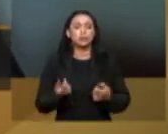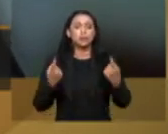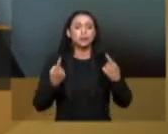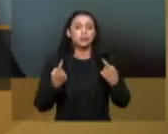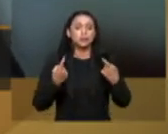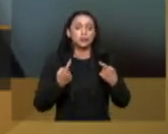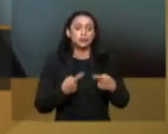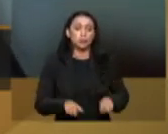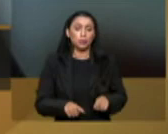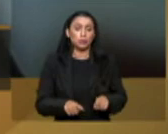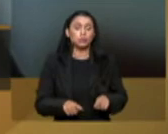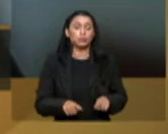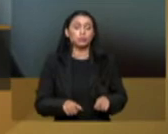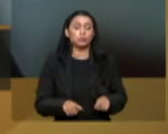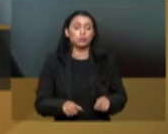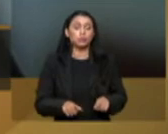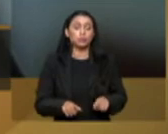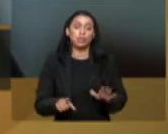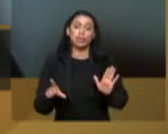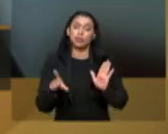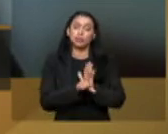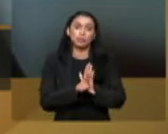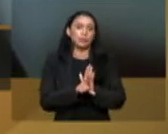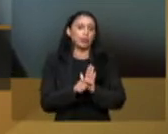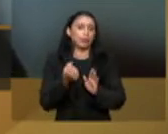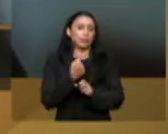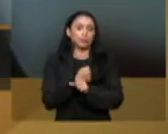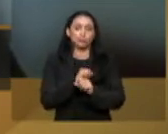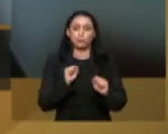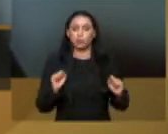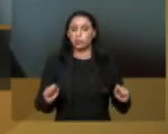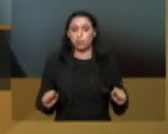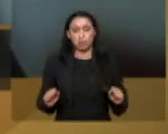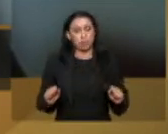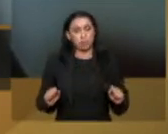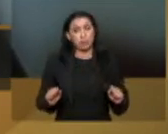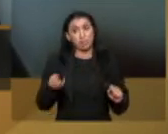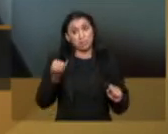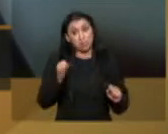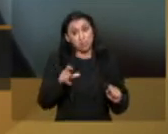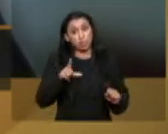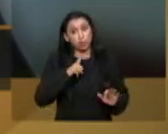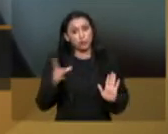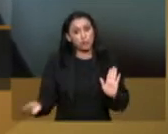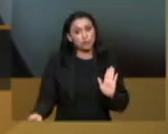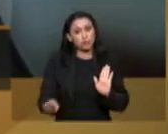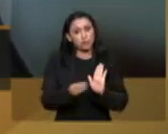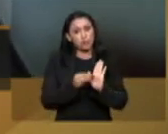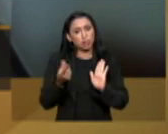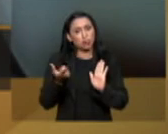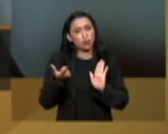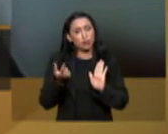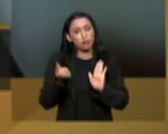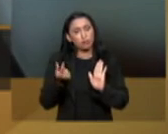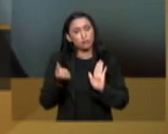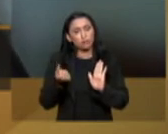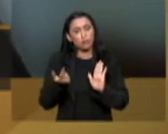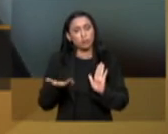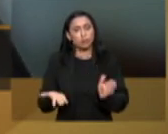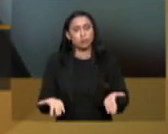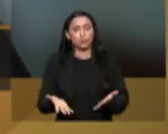combatido ou minorado, o que por lei seria impossível, se fosse fixado um valor